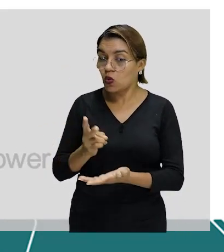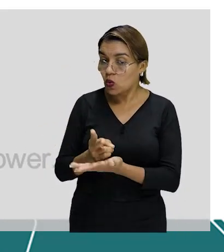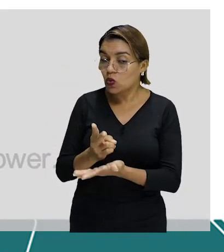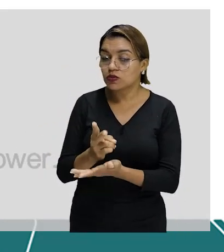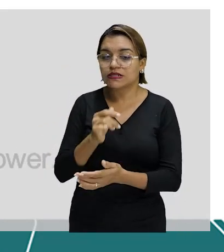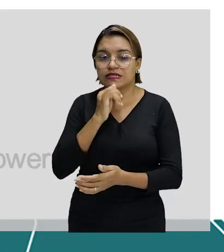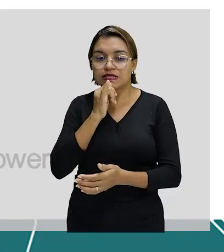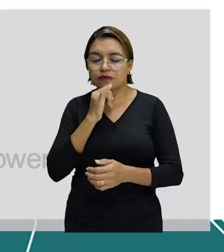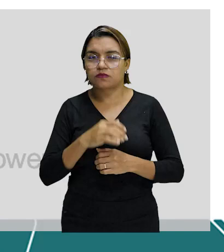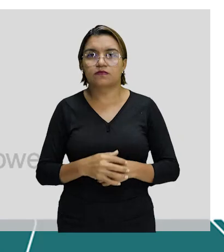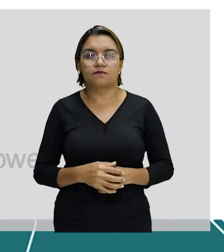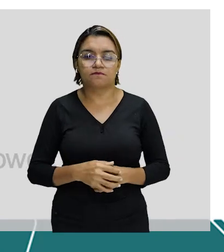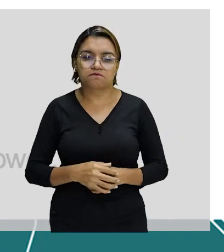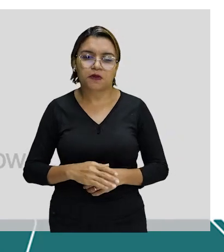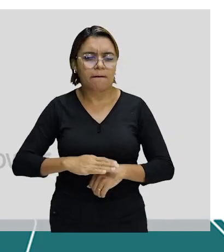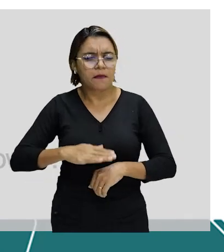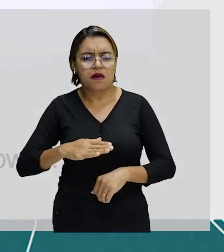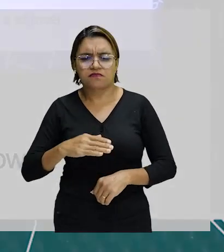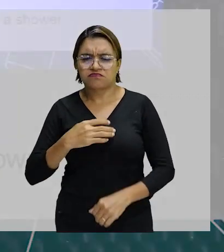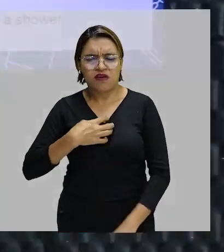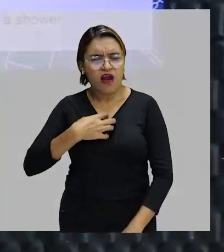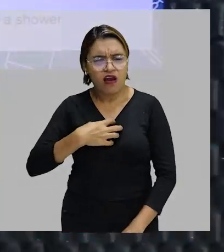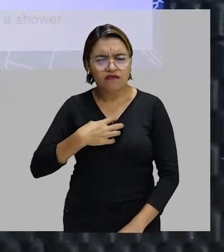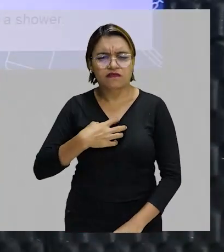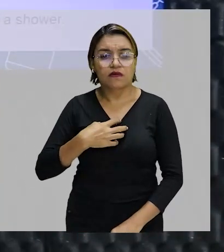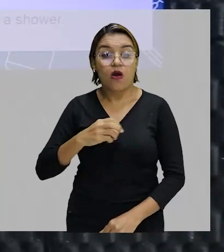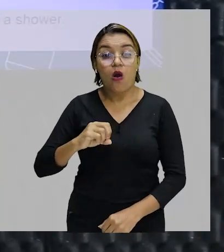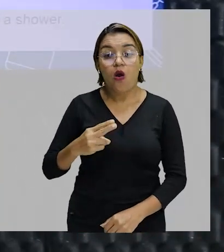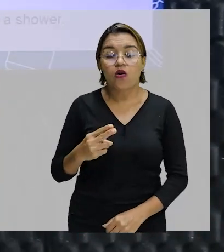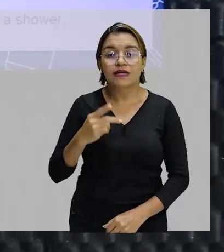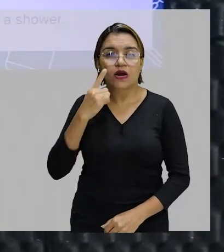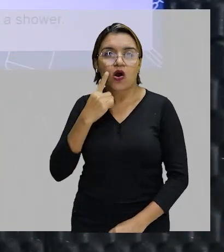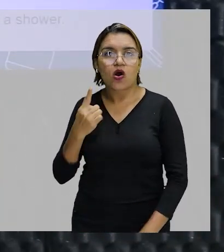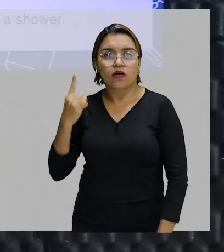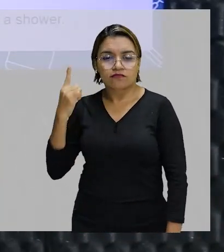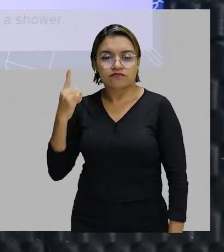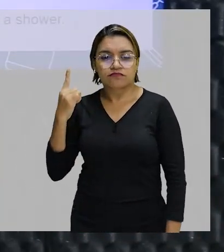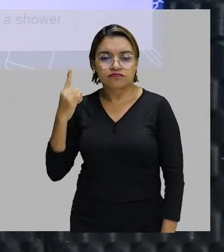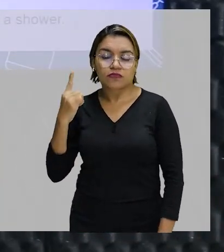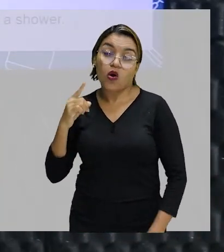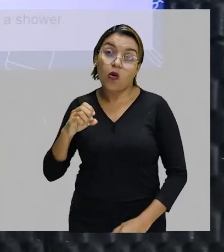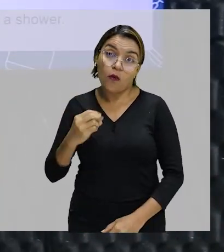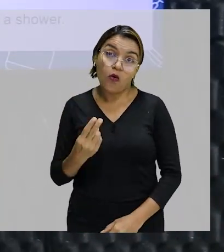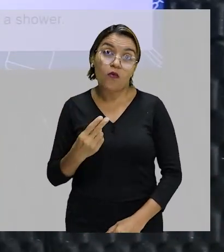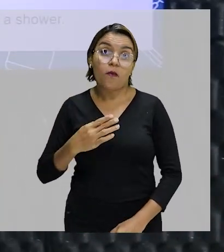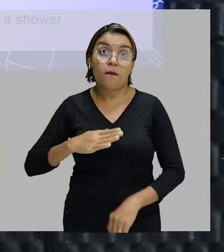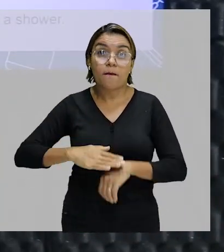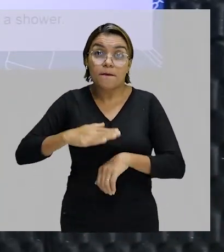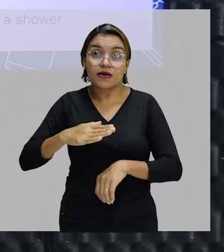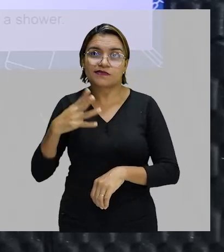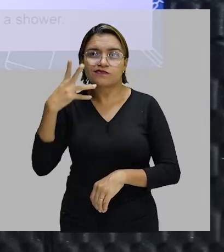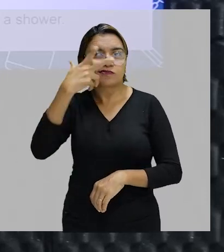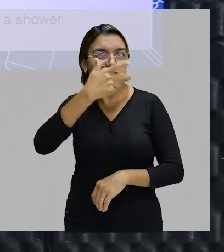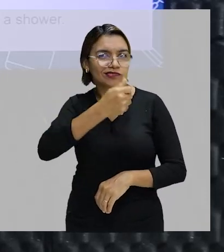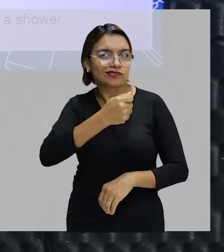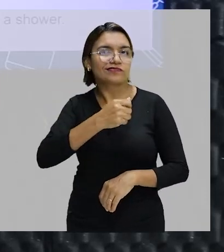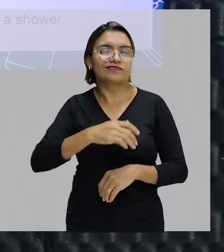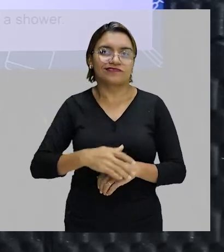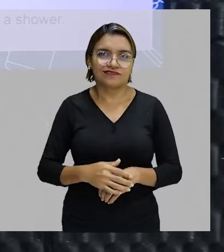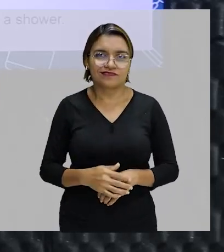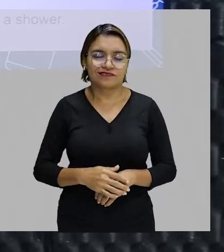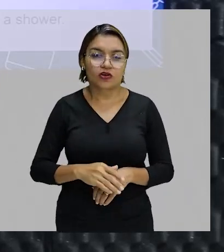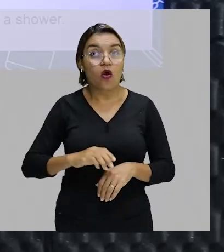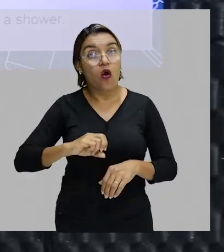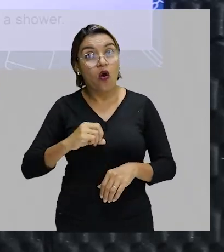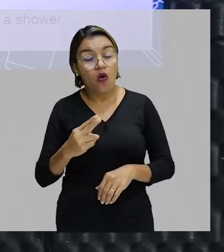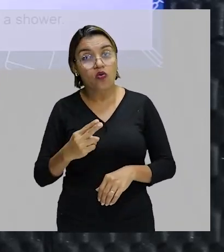mais raivoso ou o com mais raiva, the most beautifully, o mais bonito. The earliest, o mais